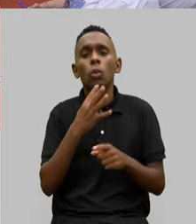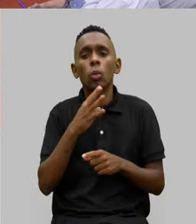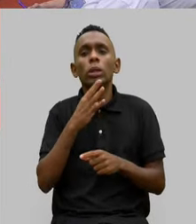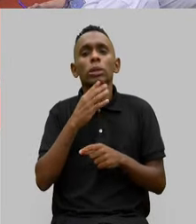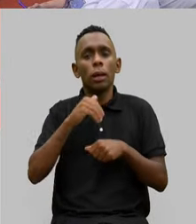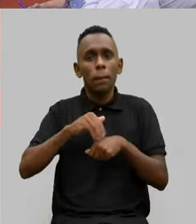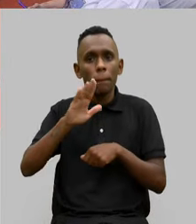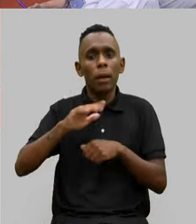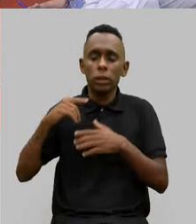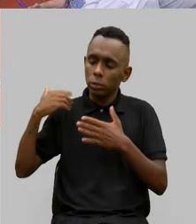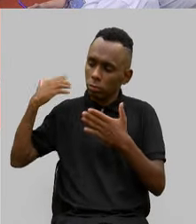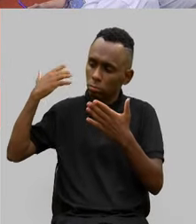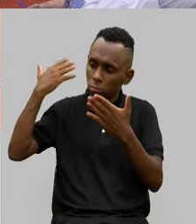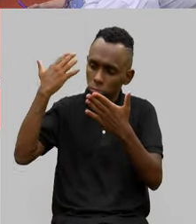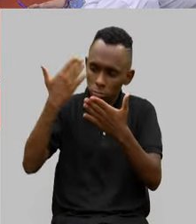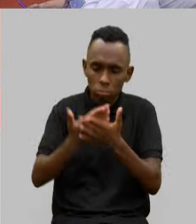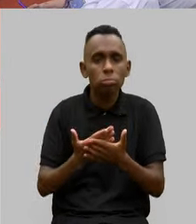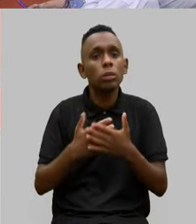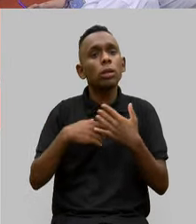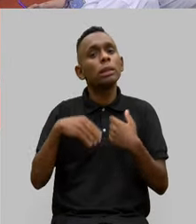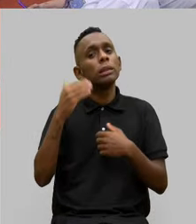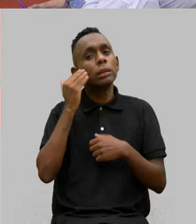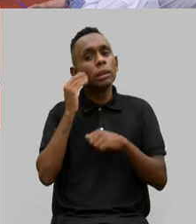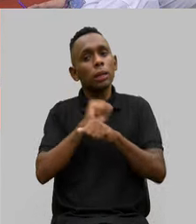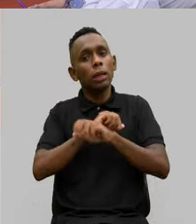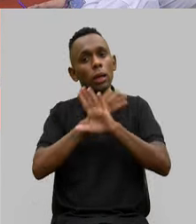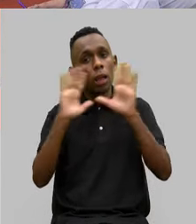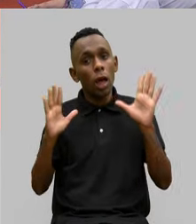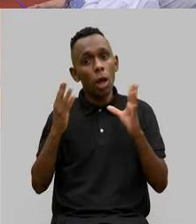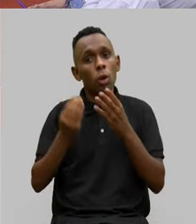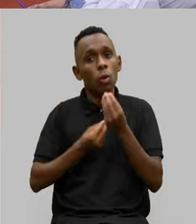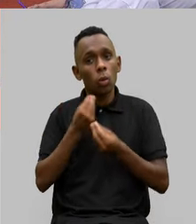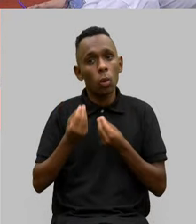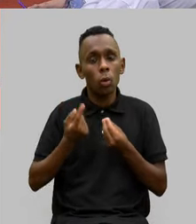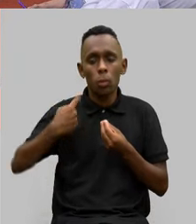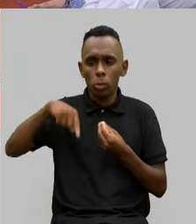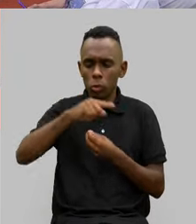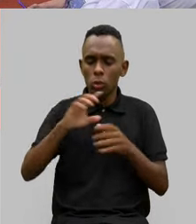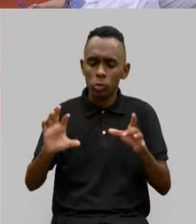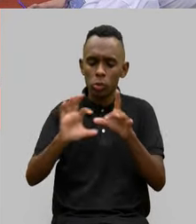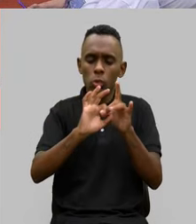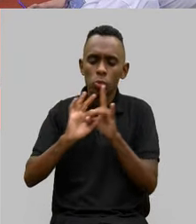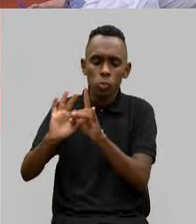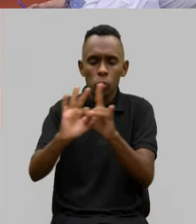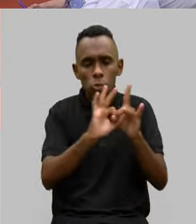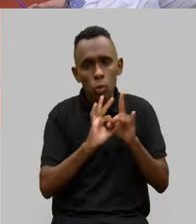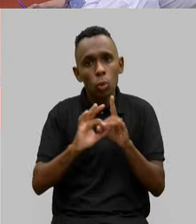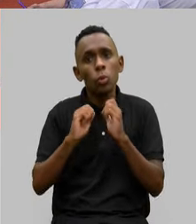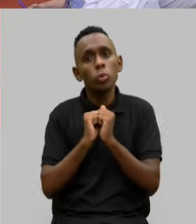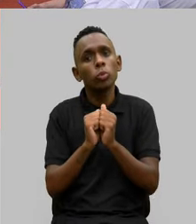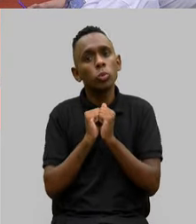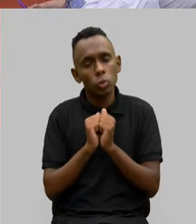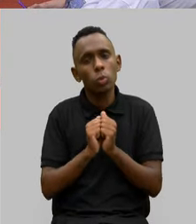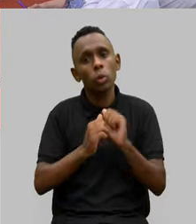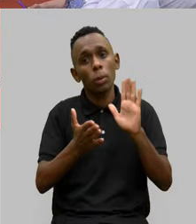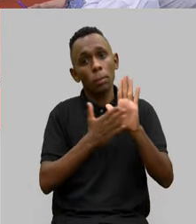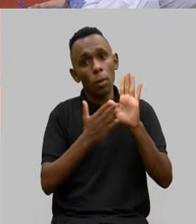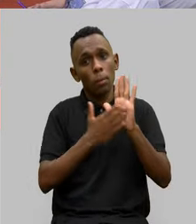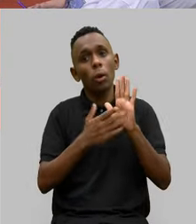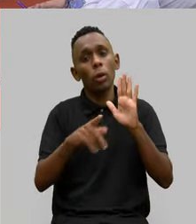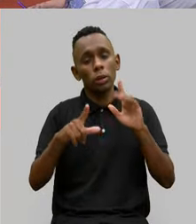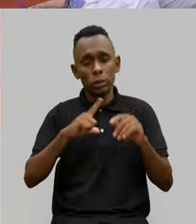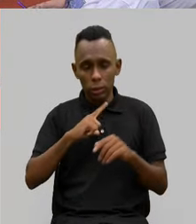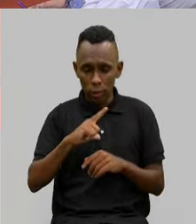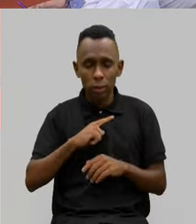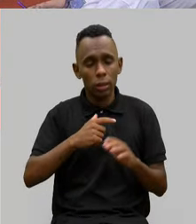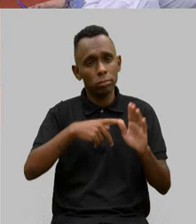o nosso processo e entenderem que a gente tem que jogar junto mesmo nós temos um programa que chama pass que é um